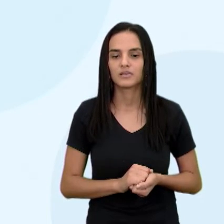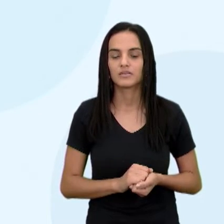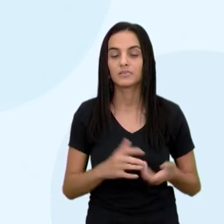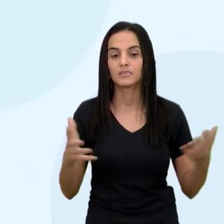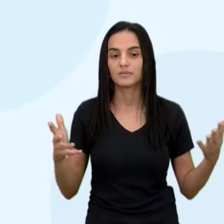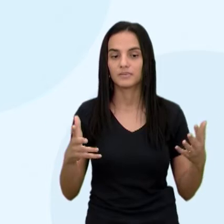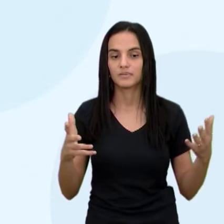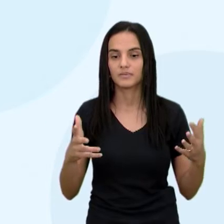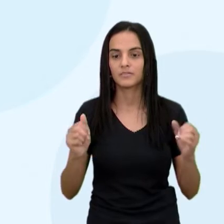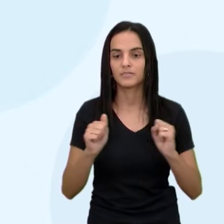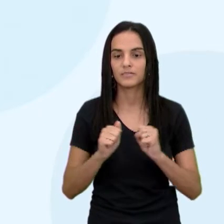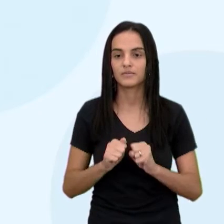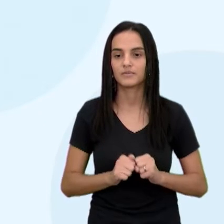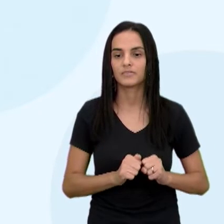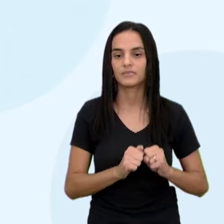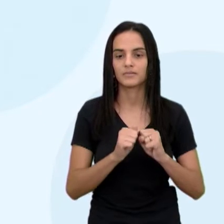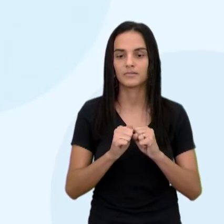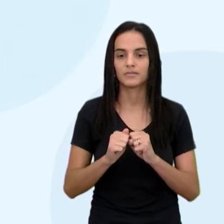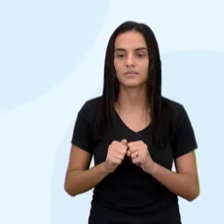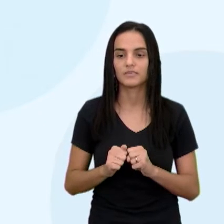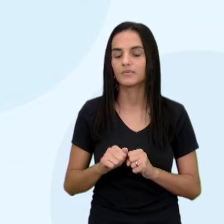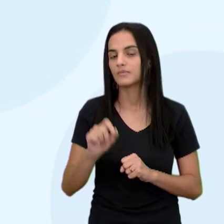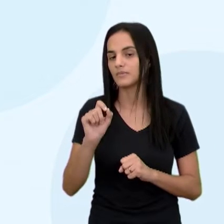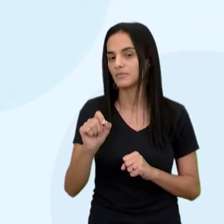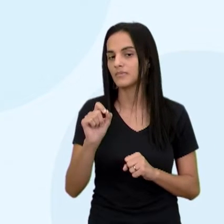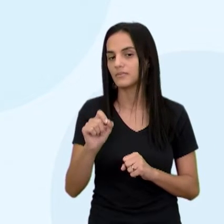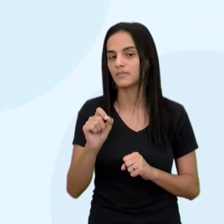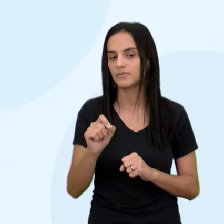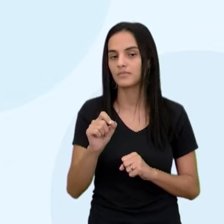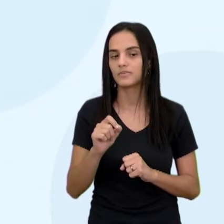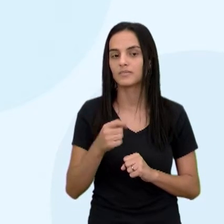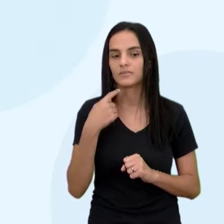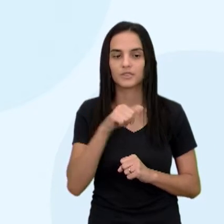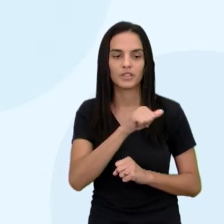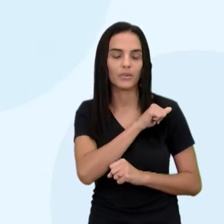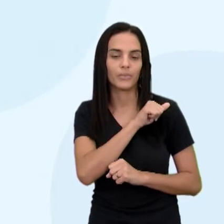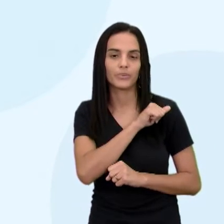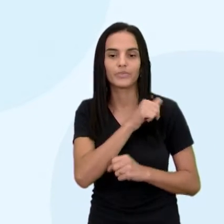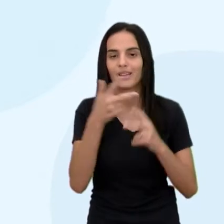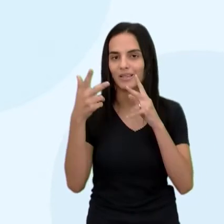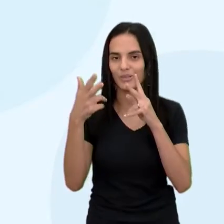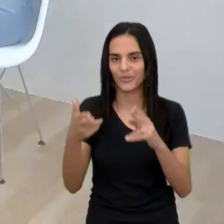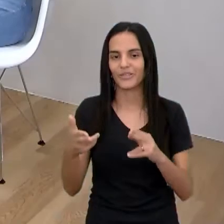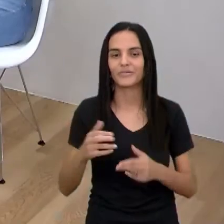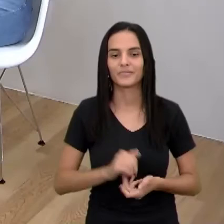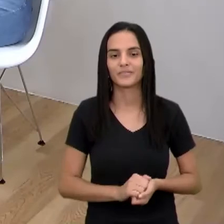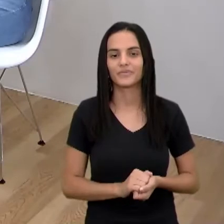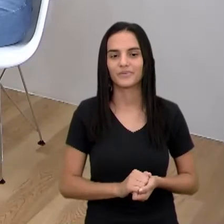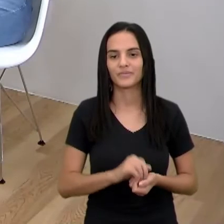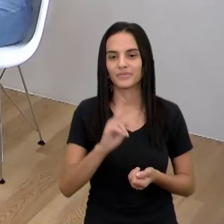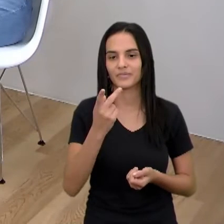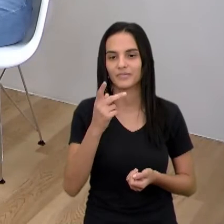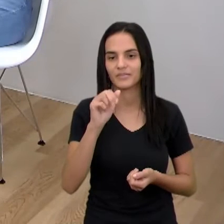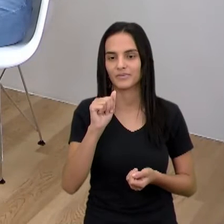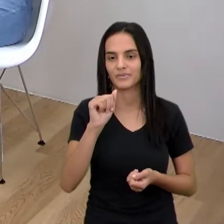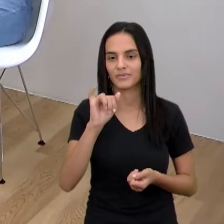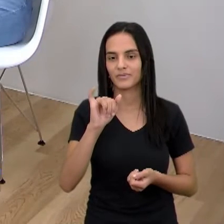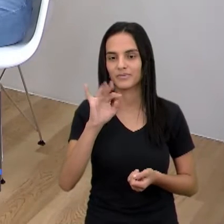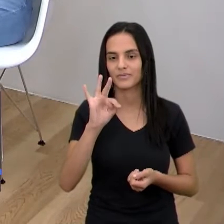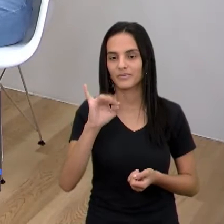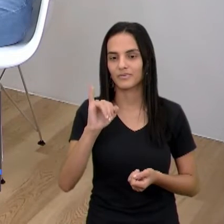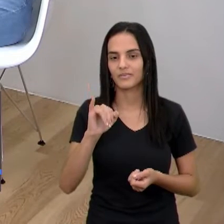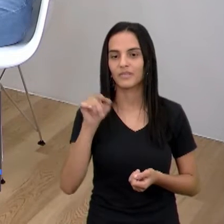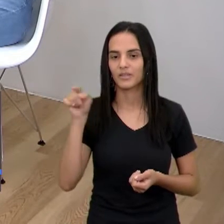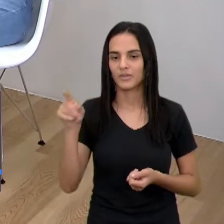fazer aqui, tratar a Pri como cosplay de aluna. Ai, vamos lá. Haiti. Haiti. Você